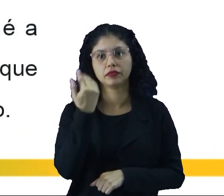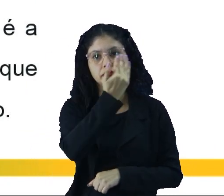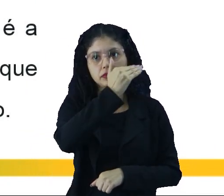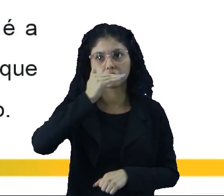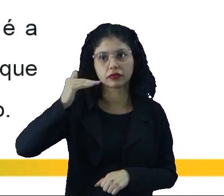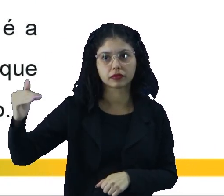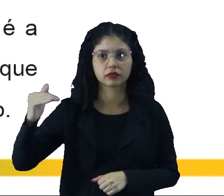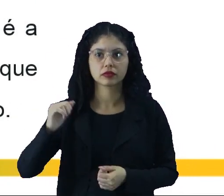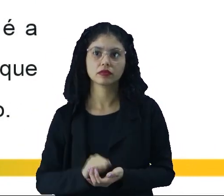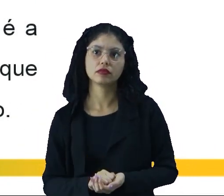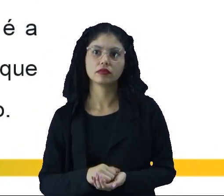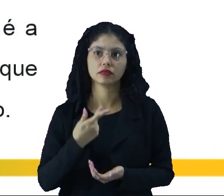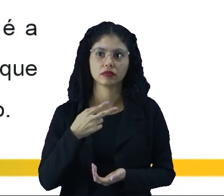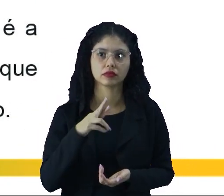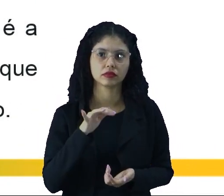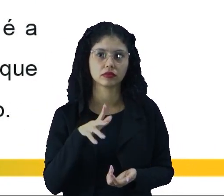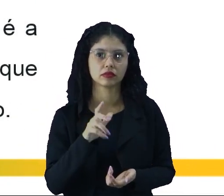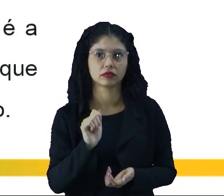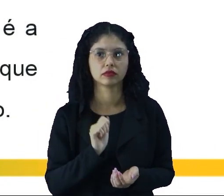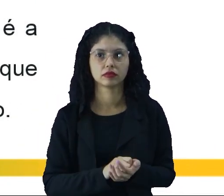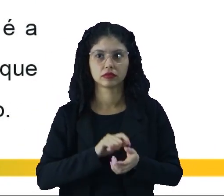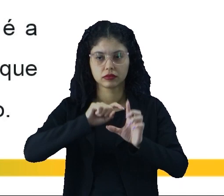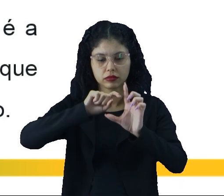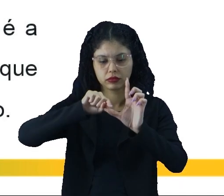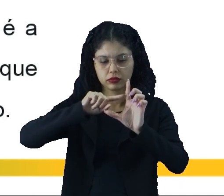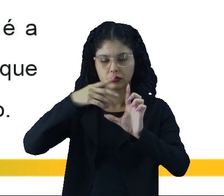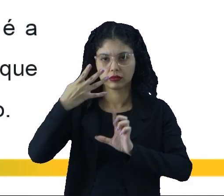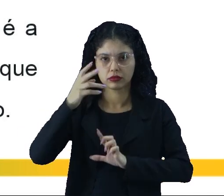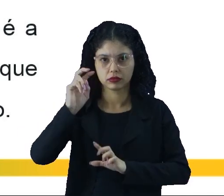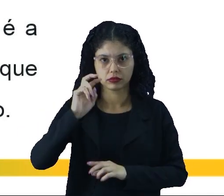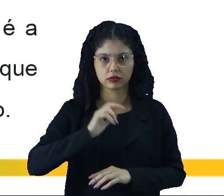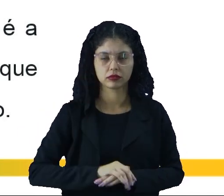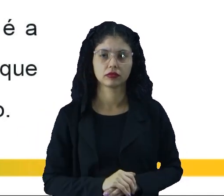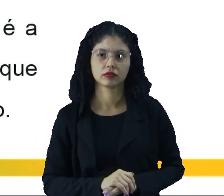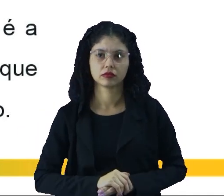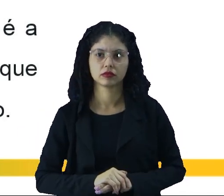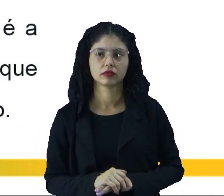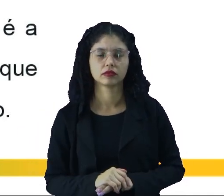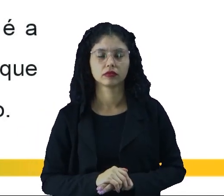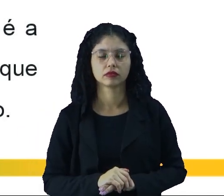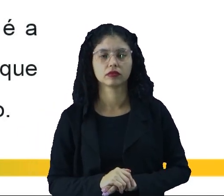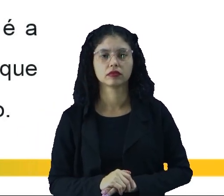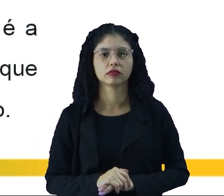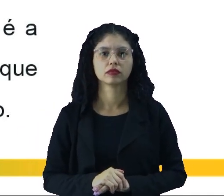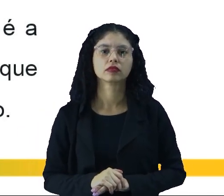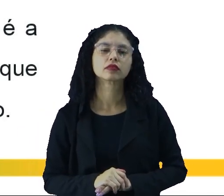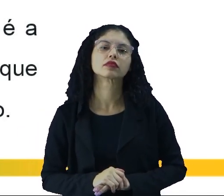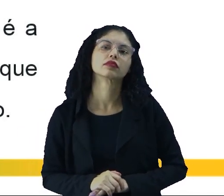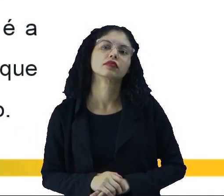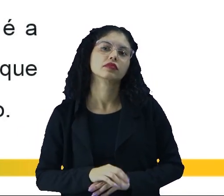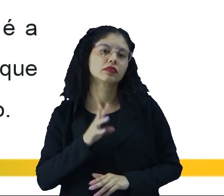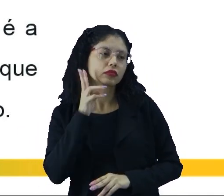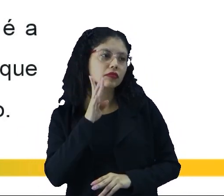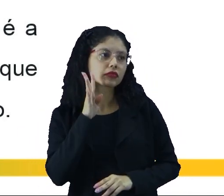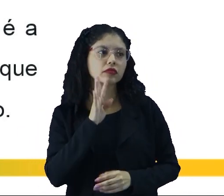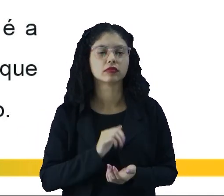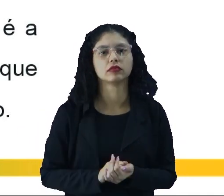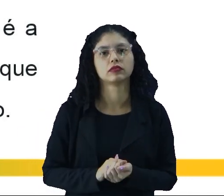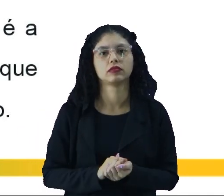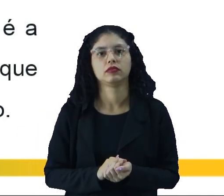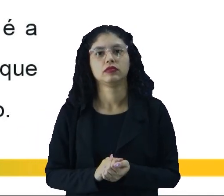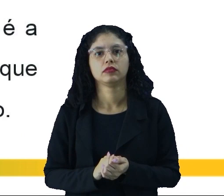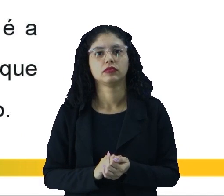máxima horizontal percorrida pelo projétil é um ângulo de 45 graus. Interessante esse ponto. Nas